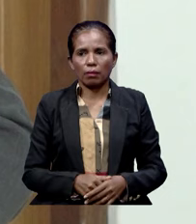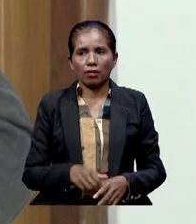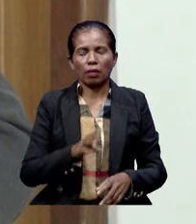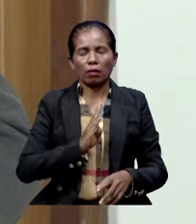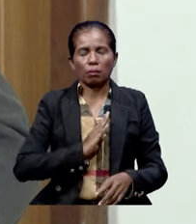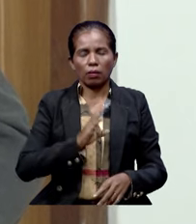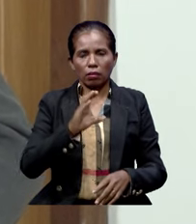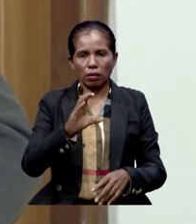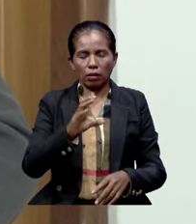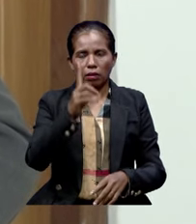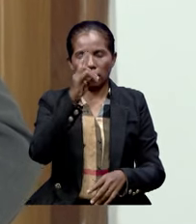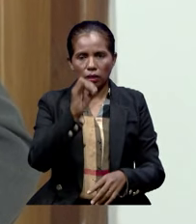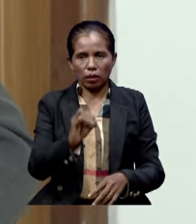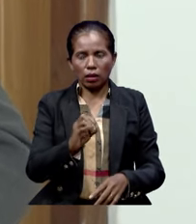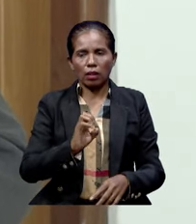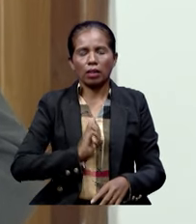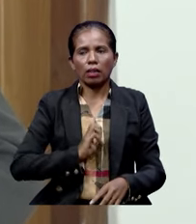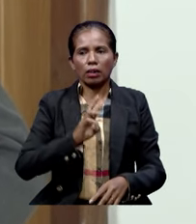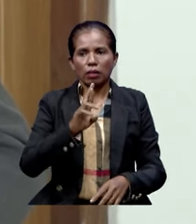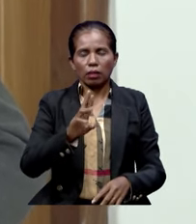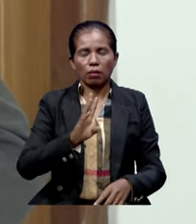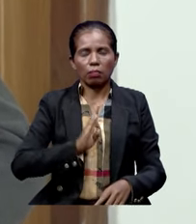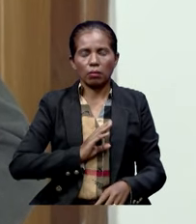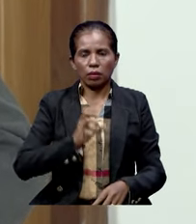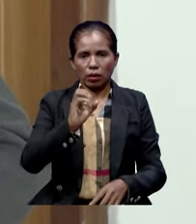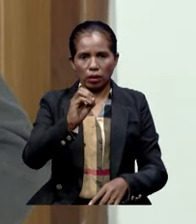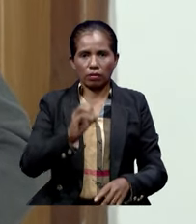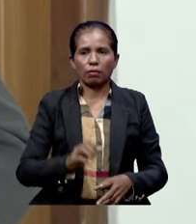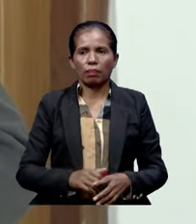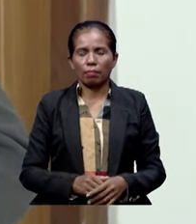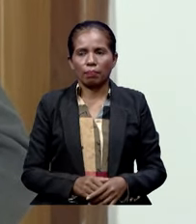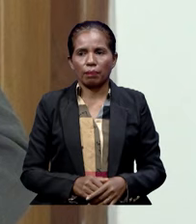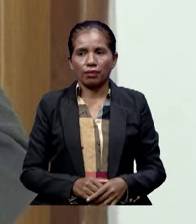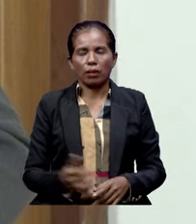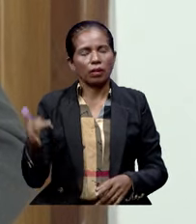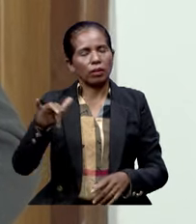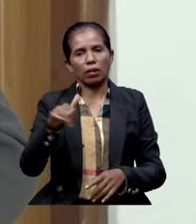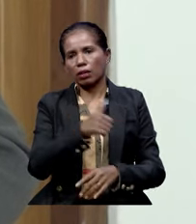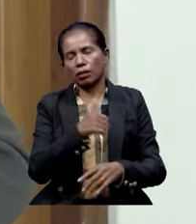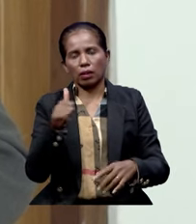Baucau, Dili, Armeira, Bobonaro. Sira Seluk,